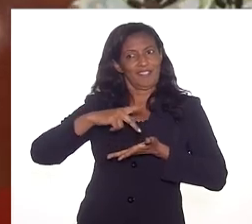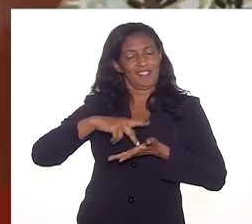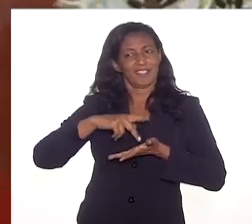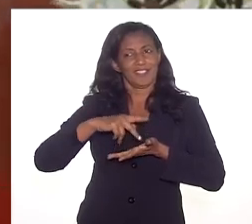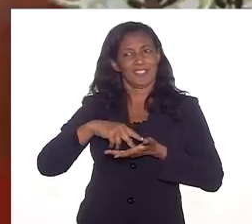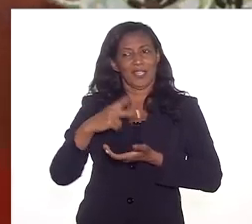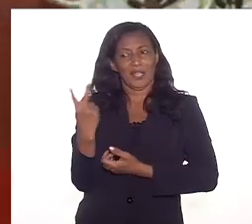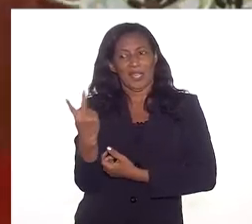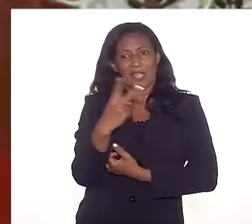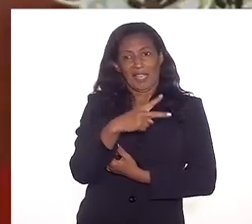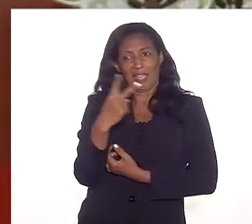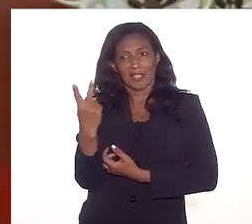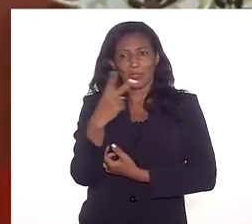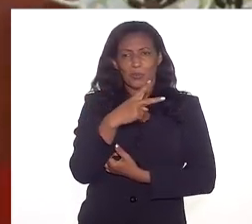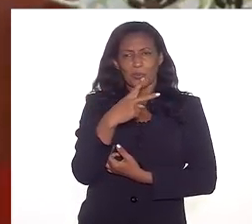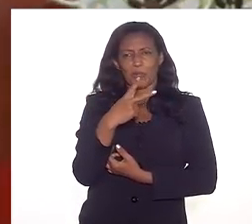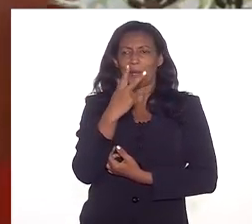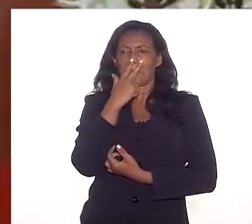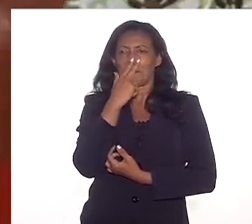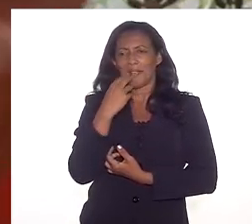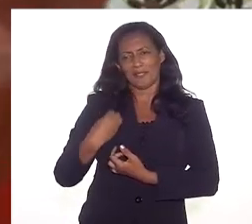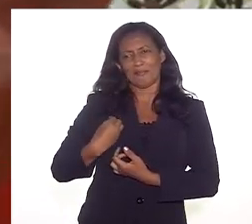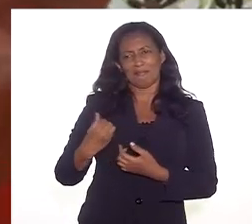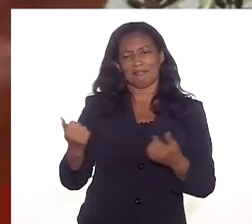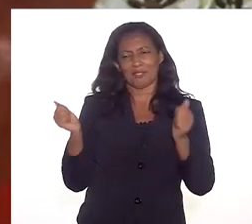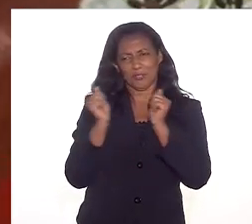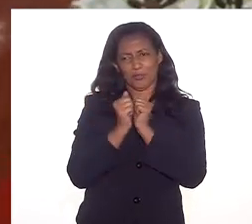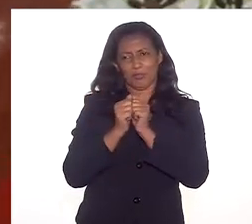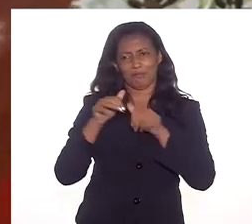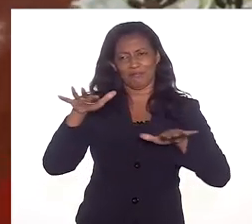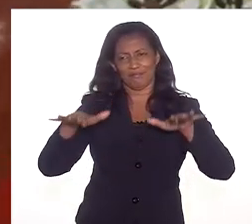Realmente havia, mas as duas estavam no mesmo lugar, né?